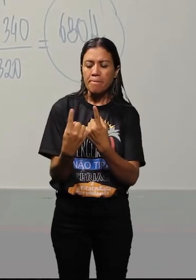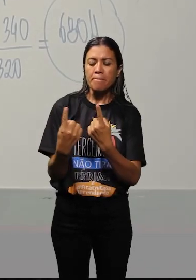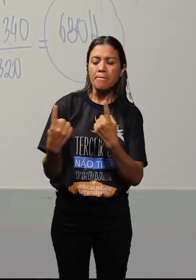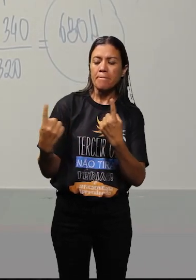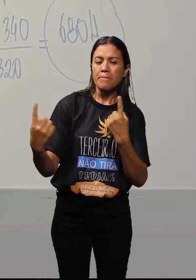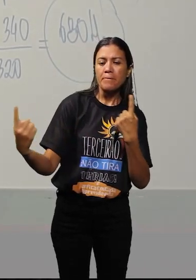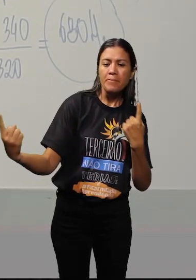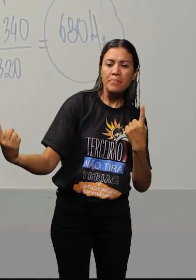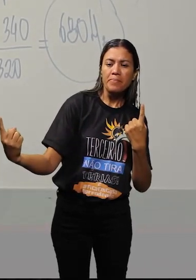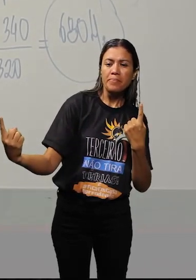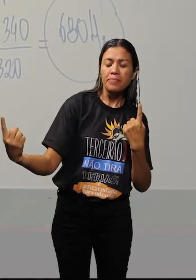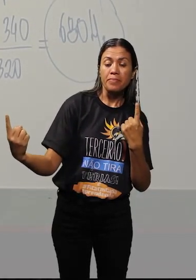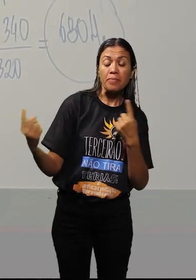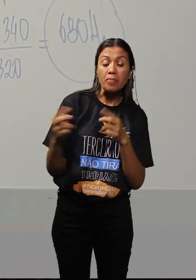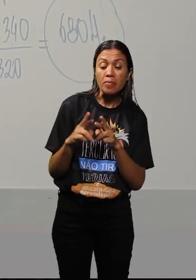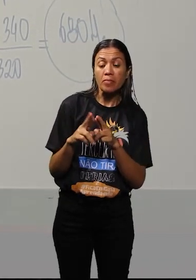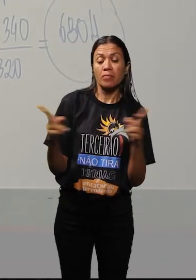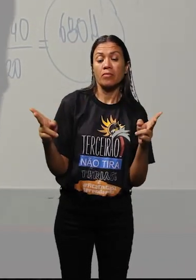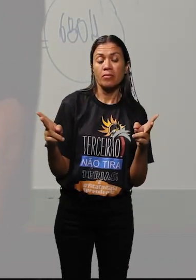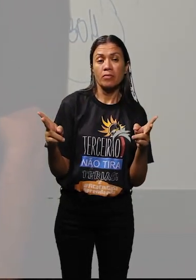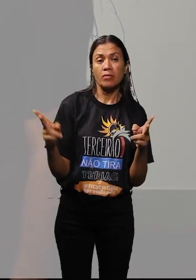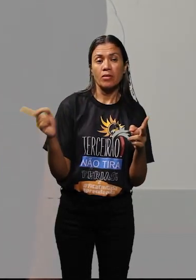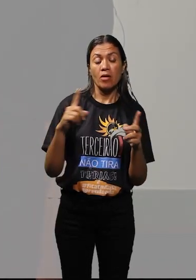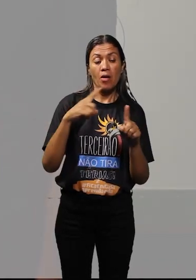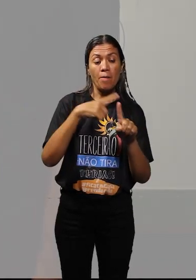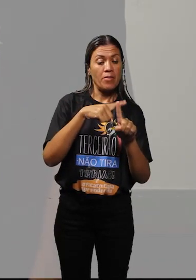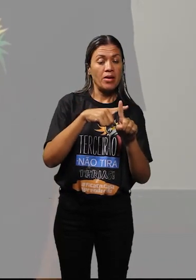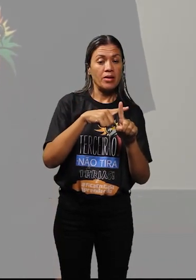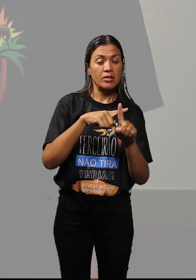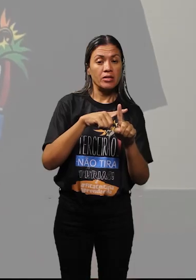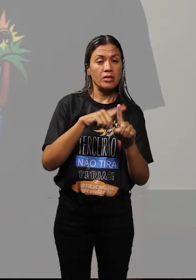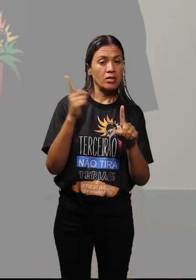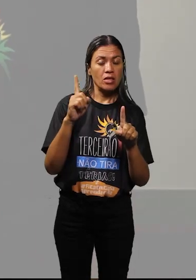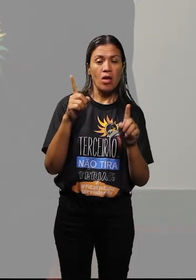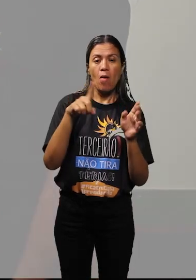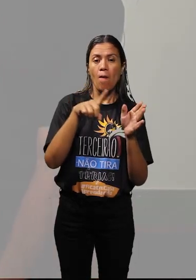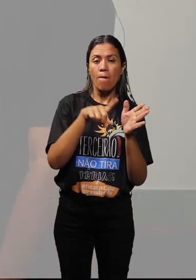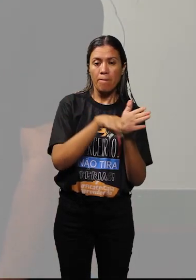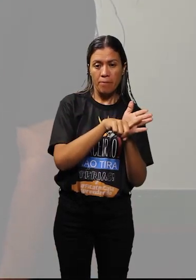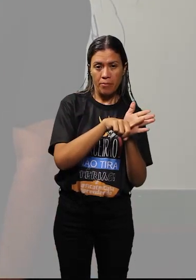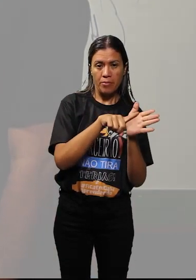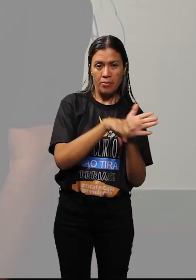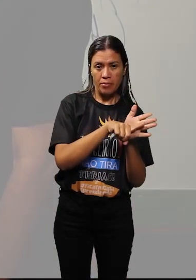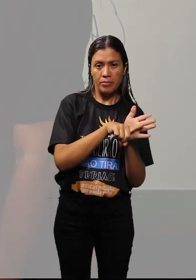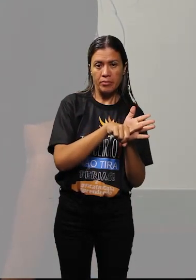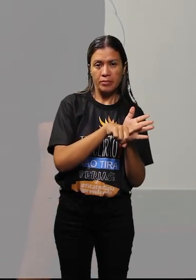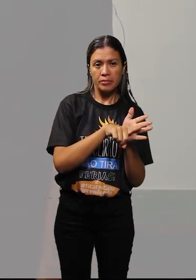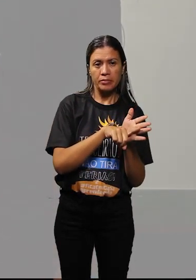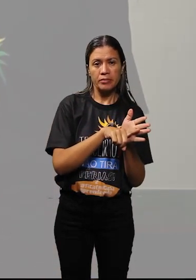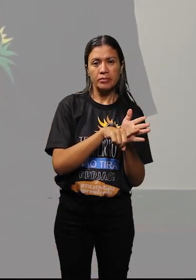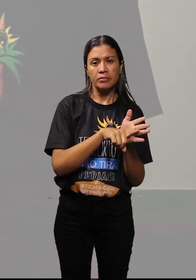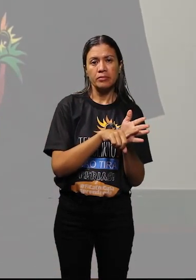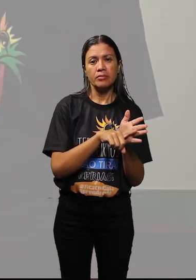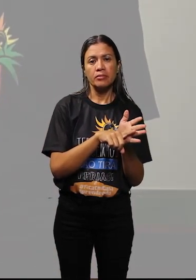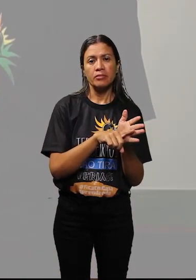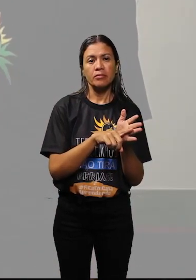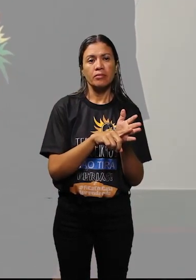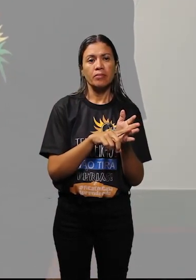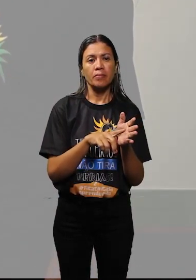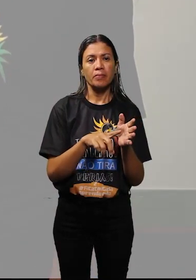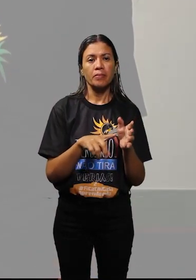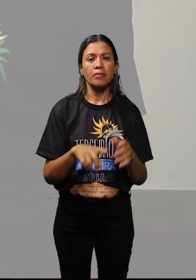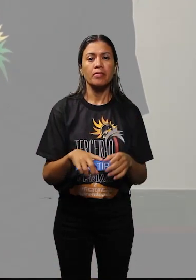da fonte, ele vai estar indo no sentido contrário, ó. Então ele não está indo para mais. Então eu vou colocar na equação a velocidade do meu observador como uma